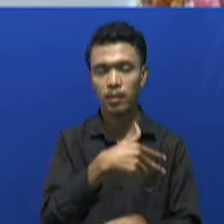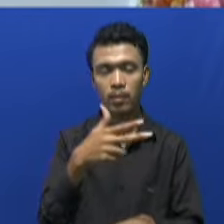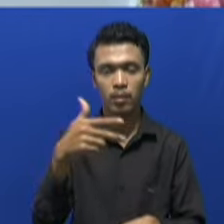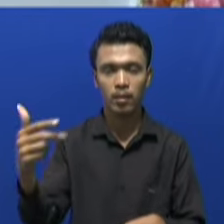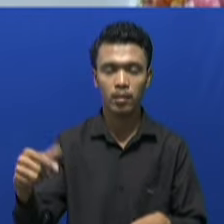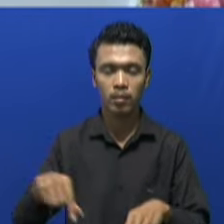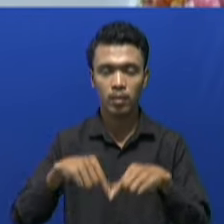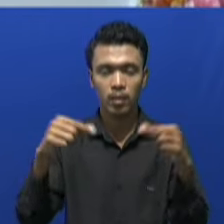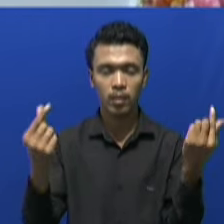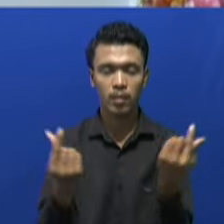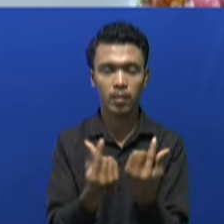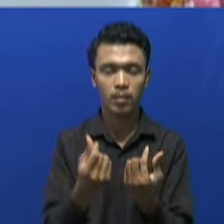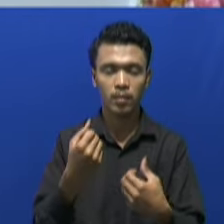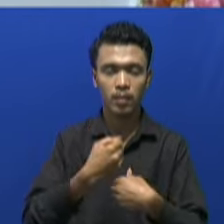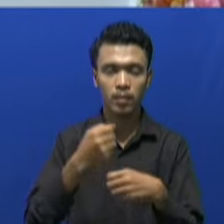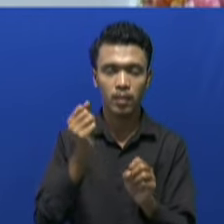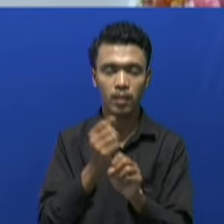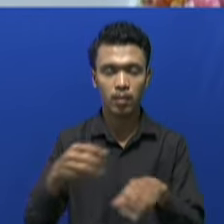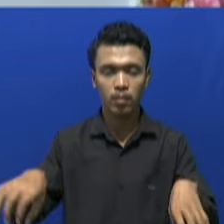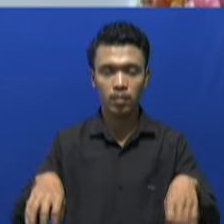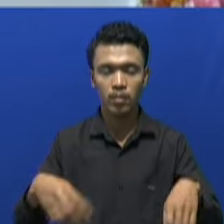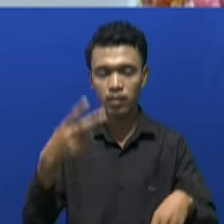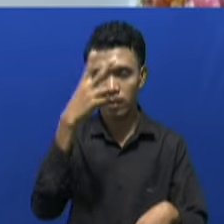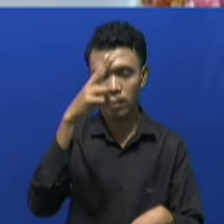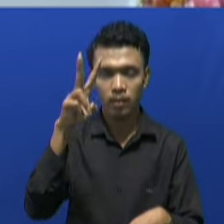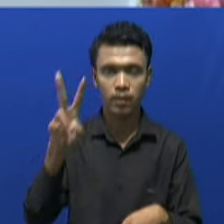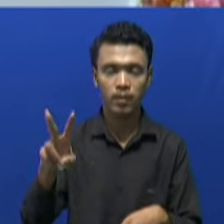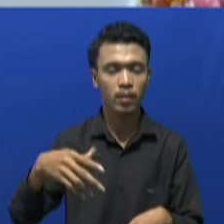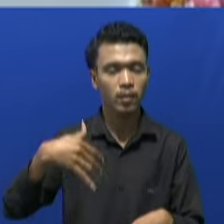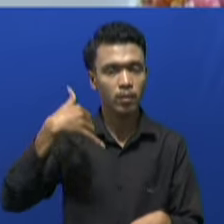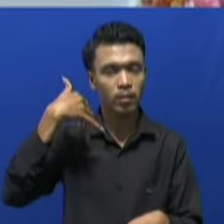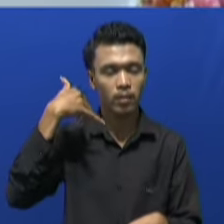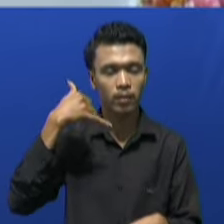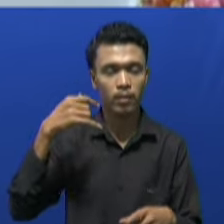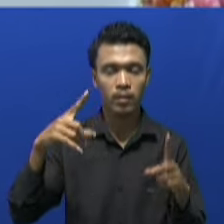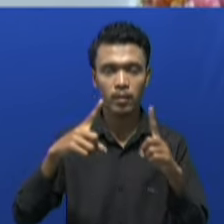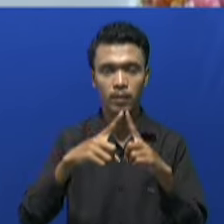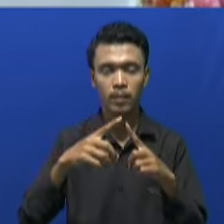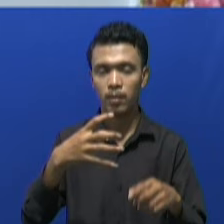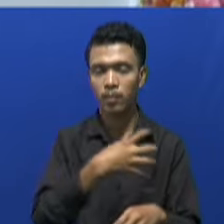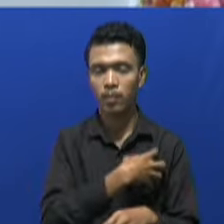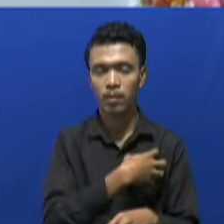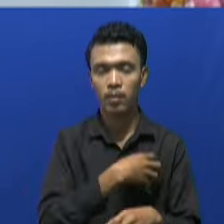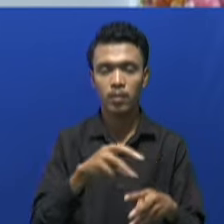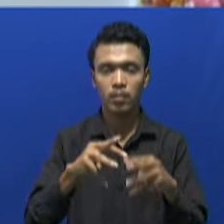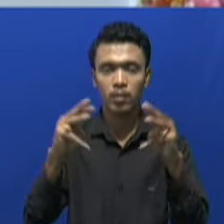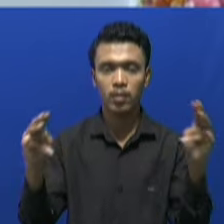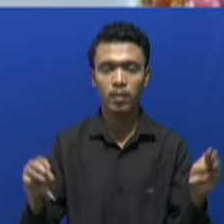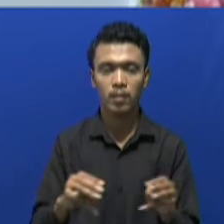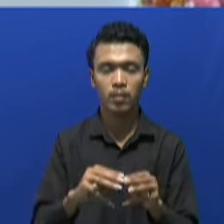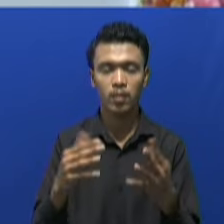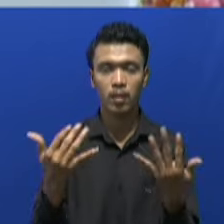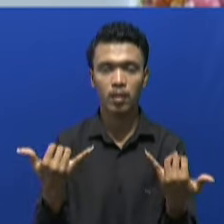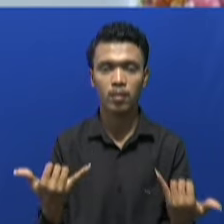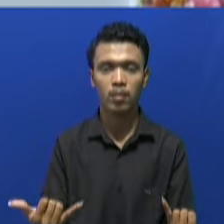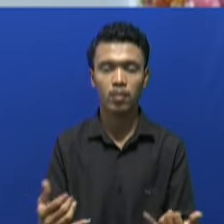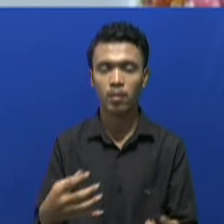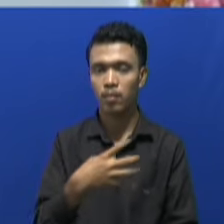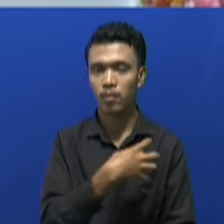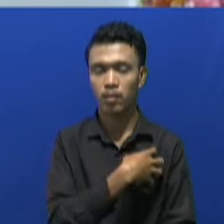maka agora halo serviço iha terreno, ita identifica, no ita contacto keras ba PNTL município, no agora